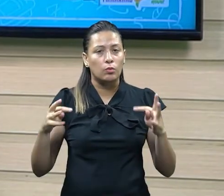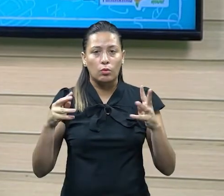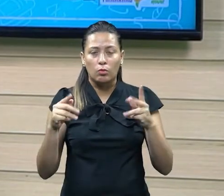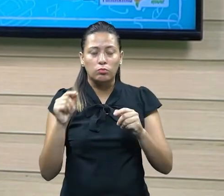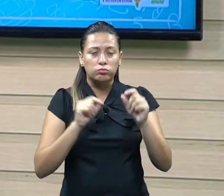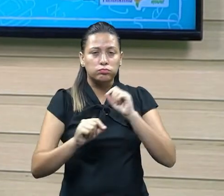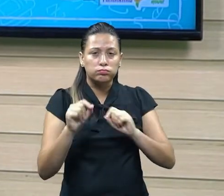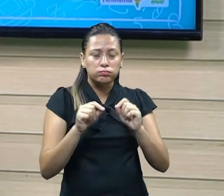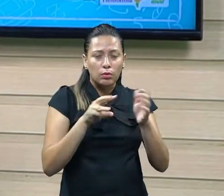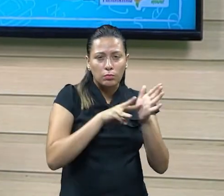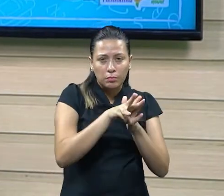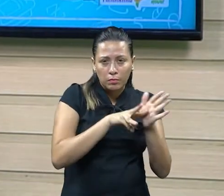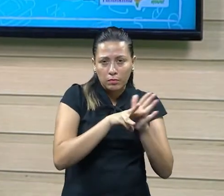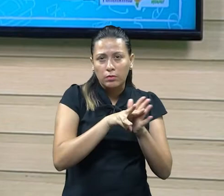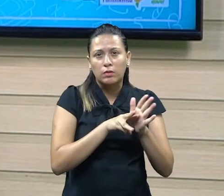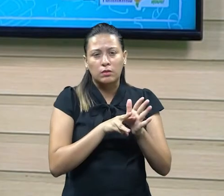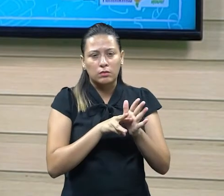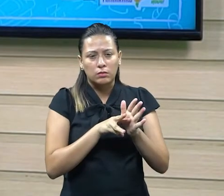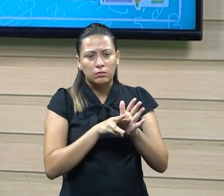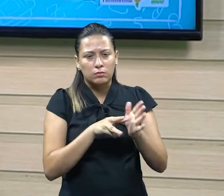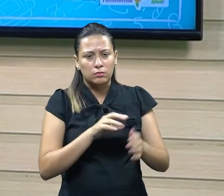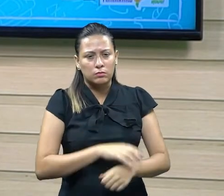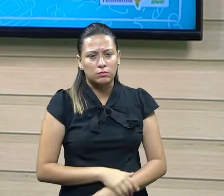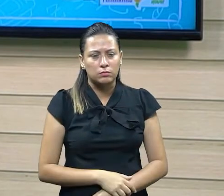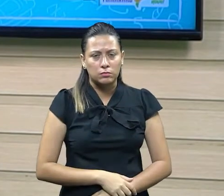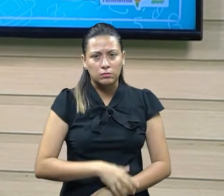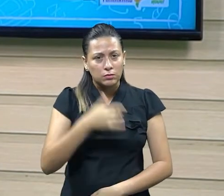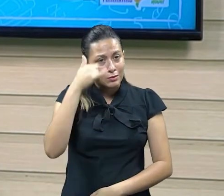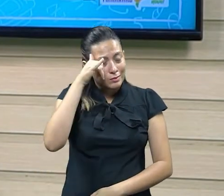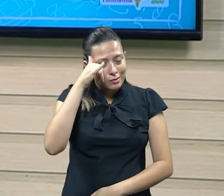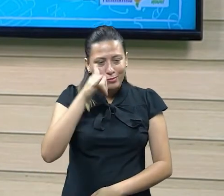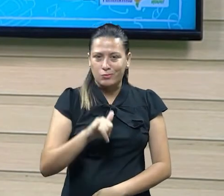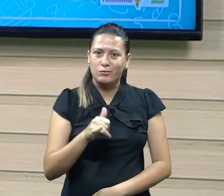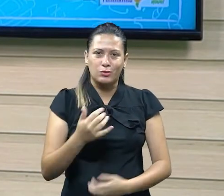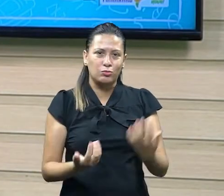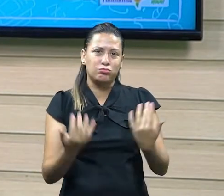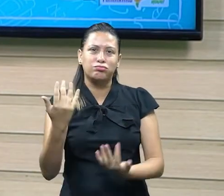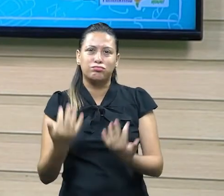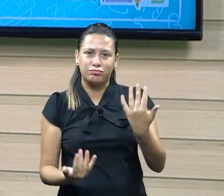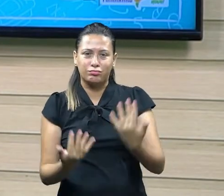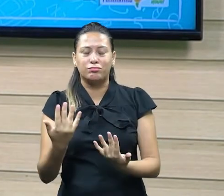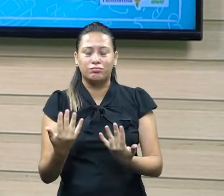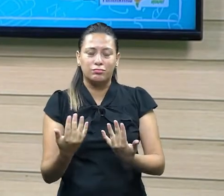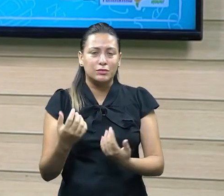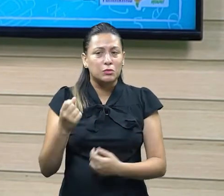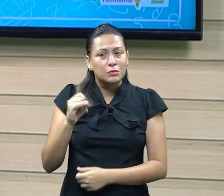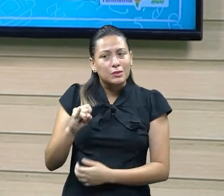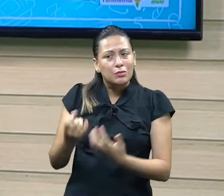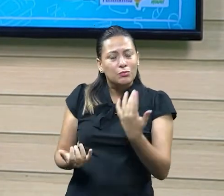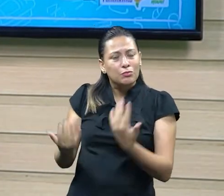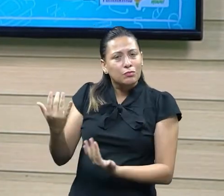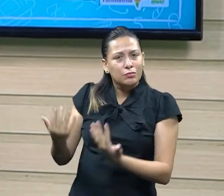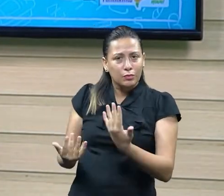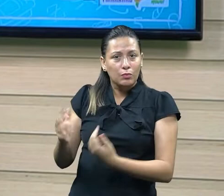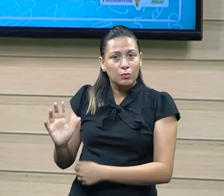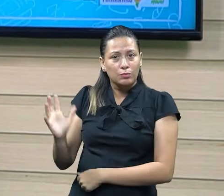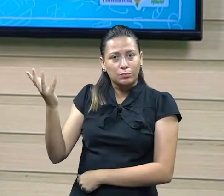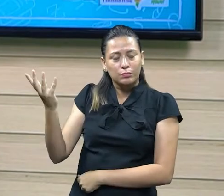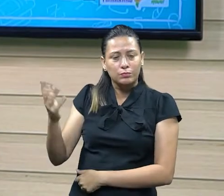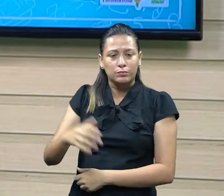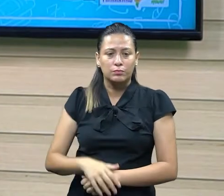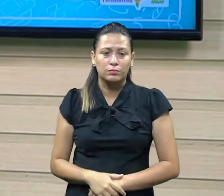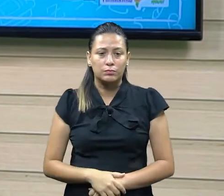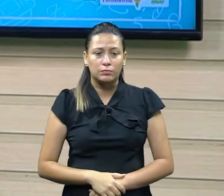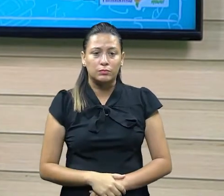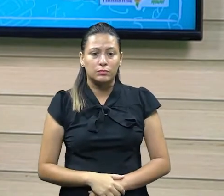procedimentos que você teve não evitou que ocorresse o fogo, ocorrendo, então nós vamos primeiro